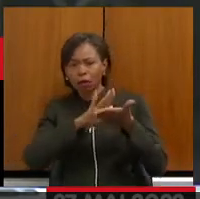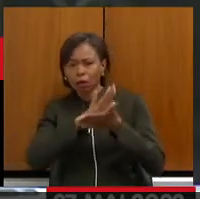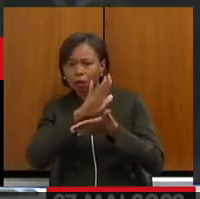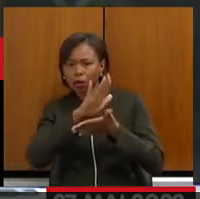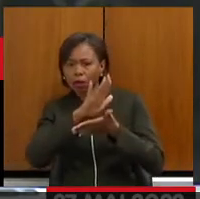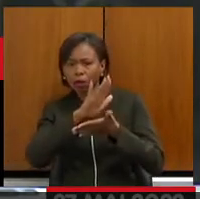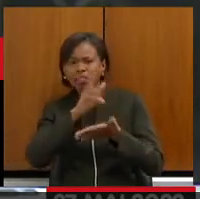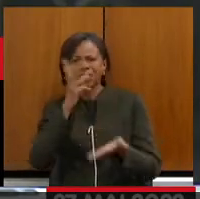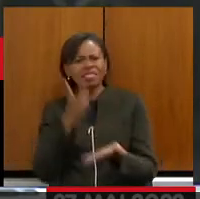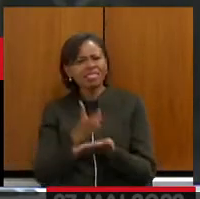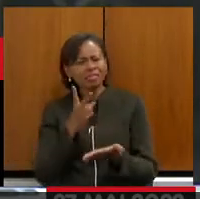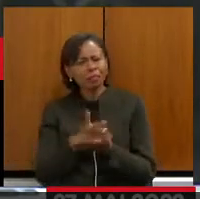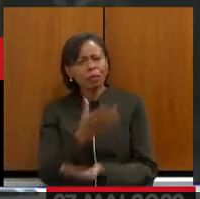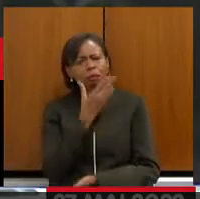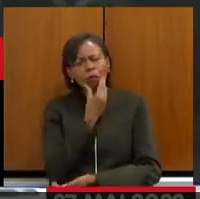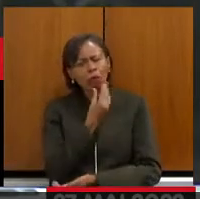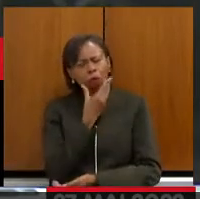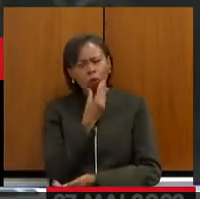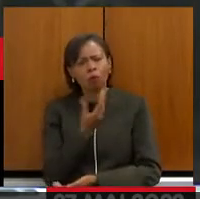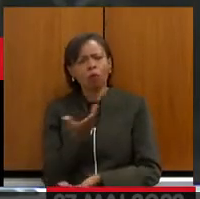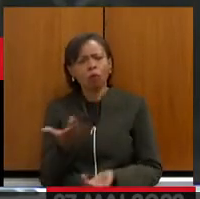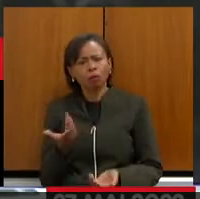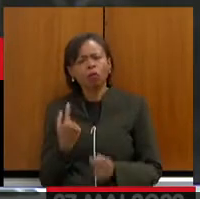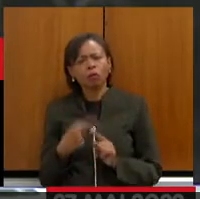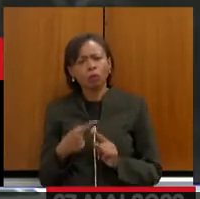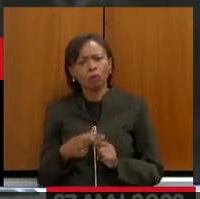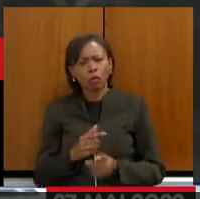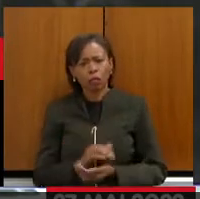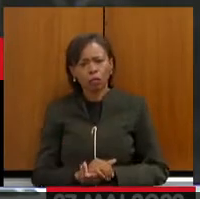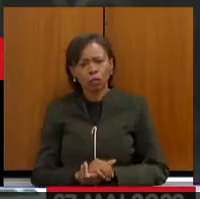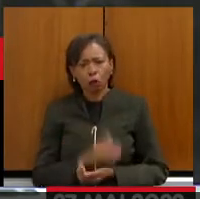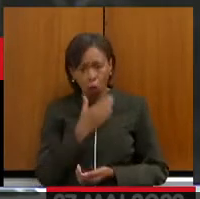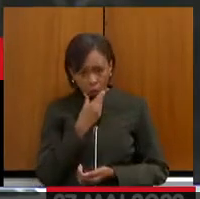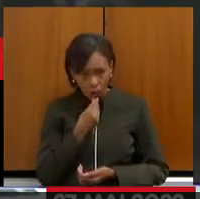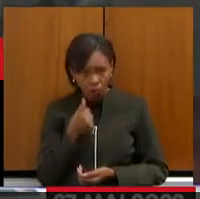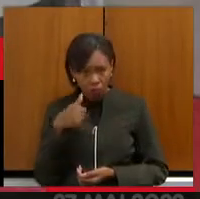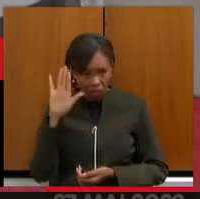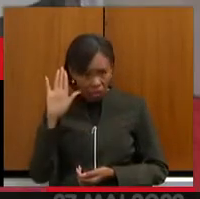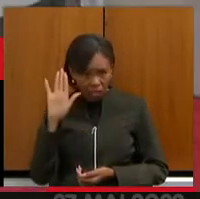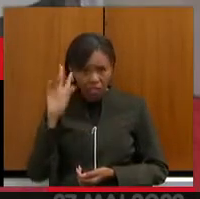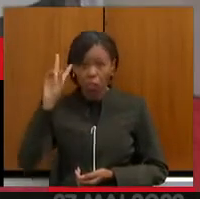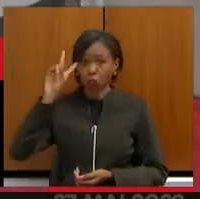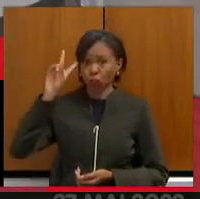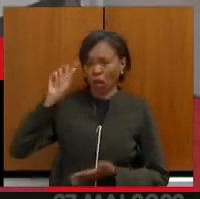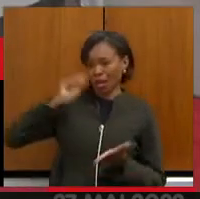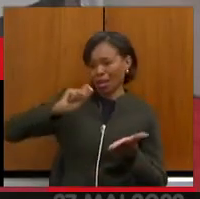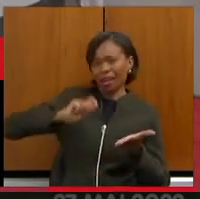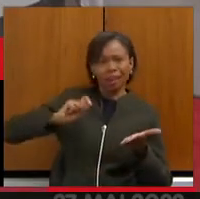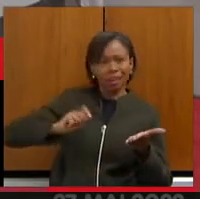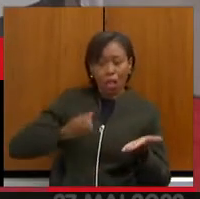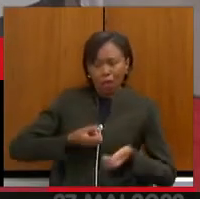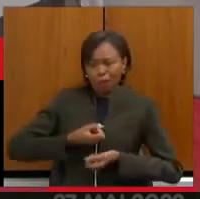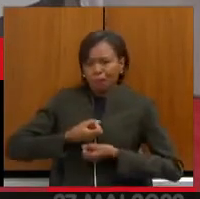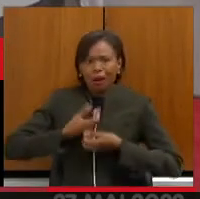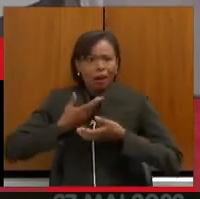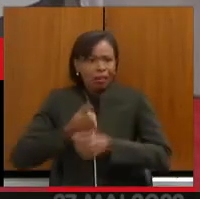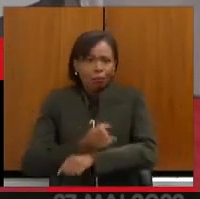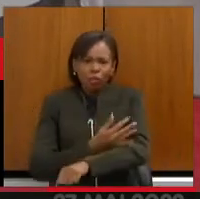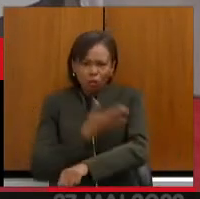masculino porque eles têm mais histórias capacidades emoções